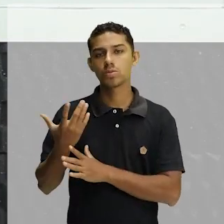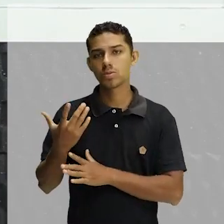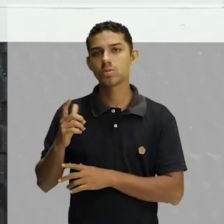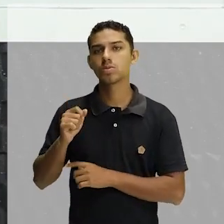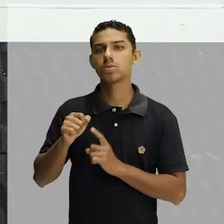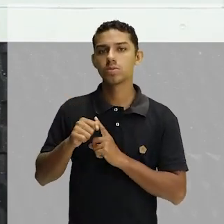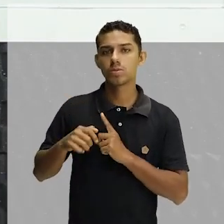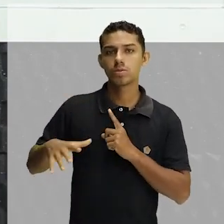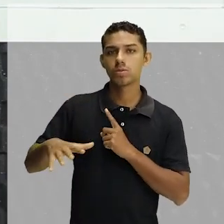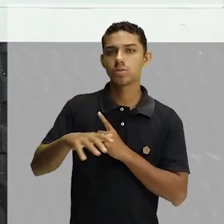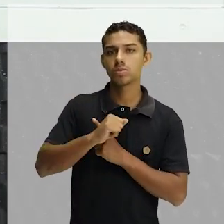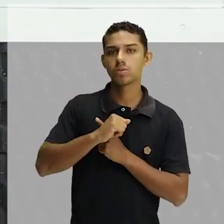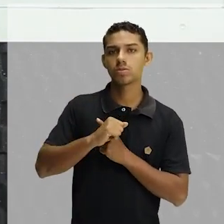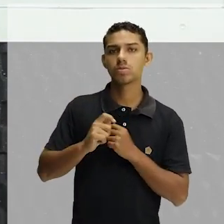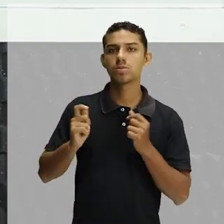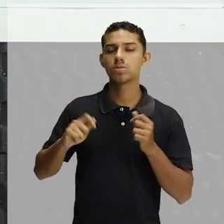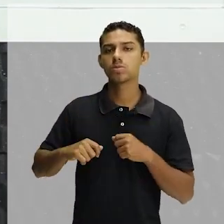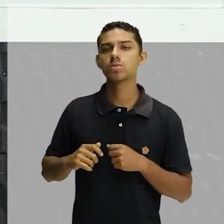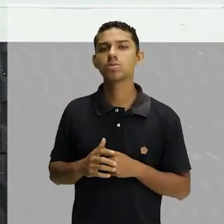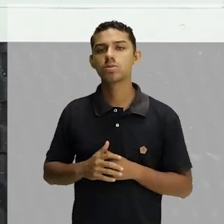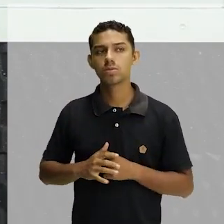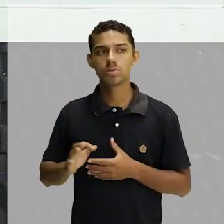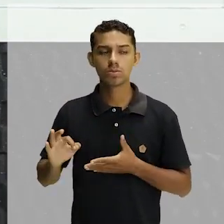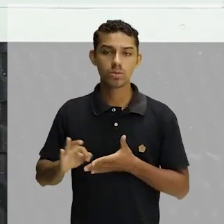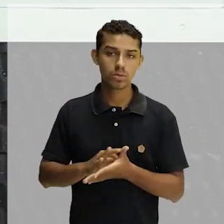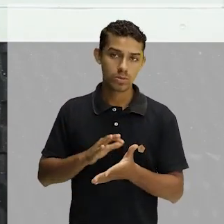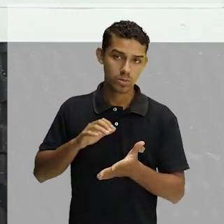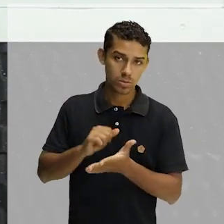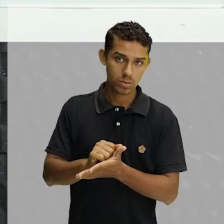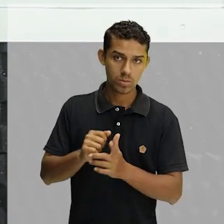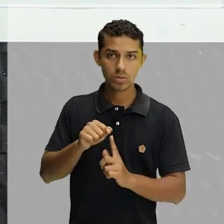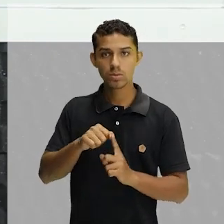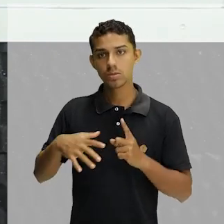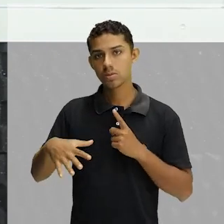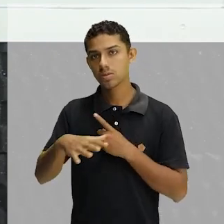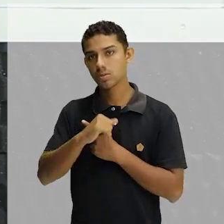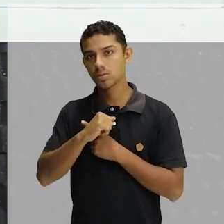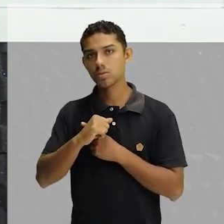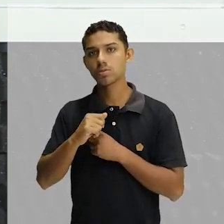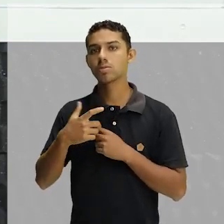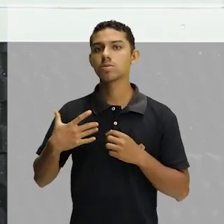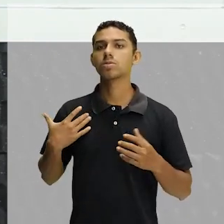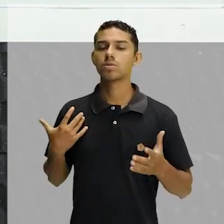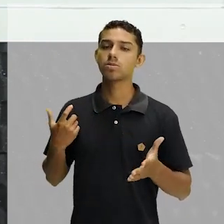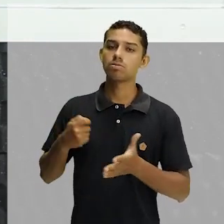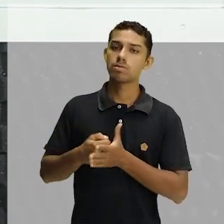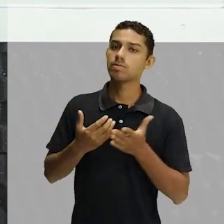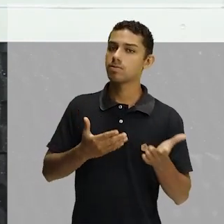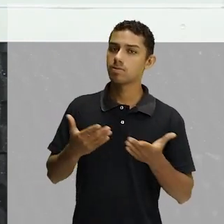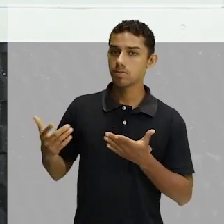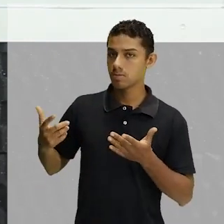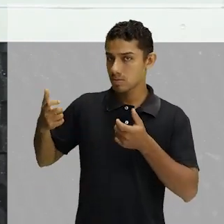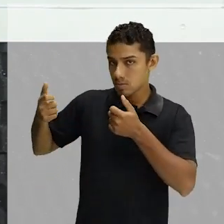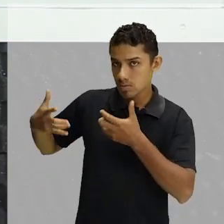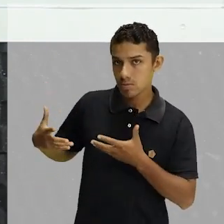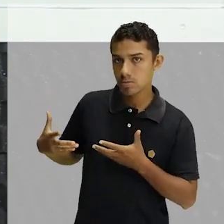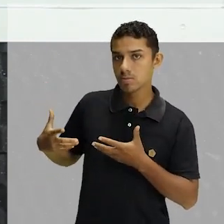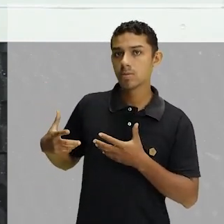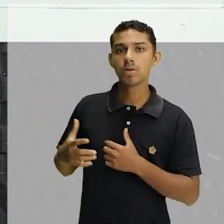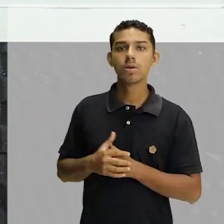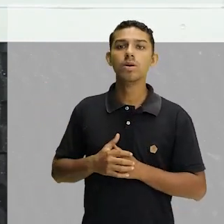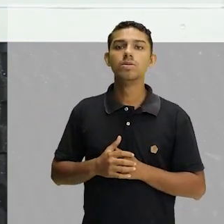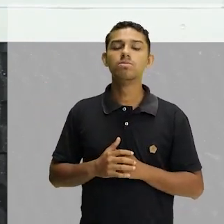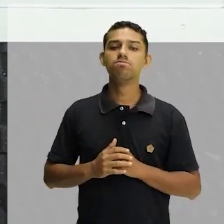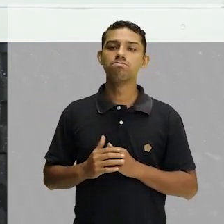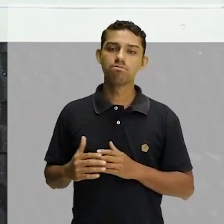contrato, certo? Este contrato social, ele é feito, ok? E